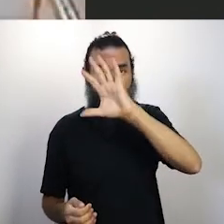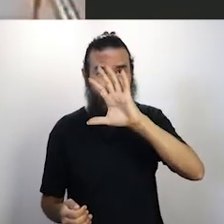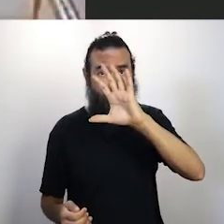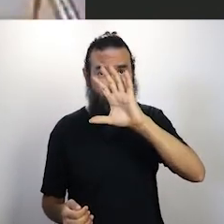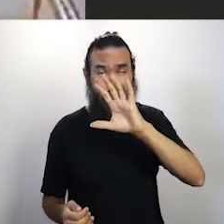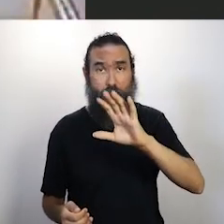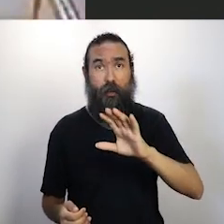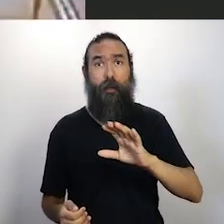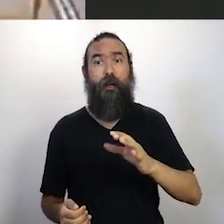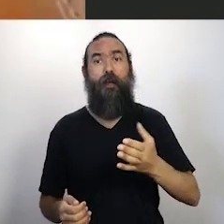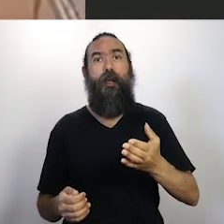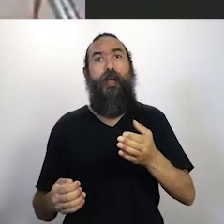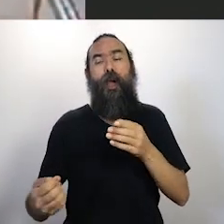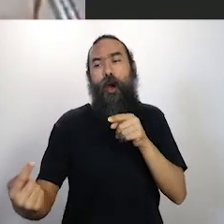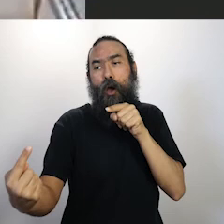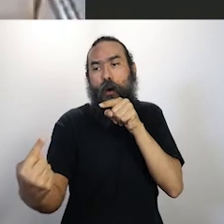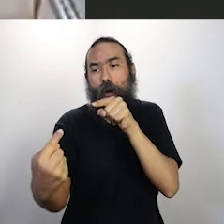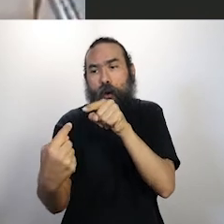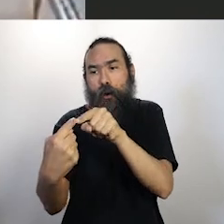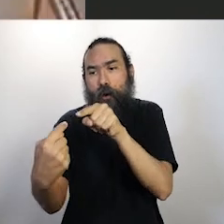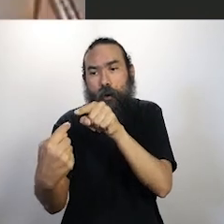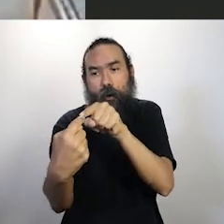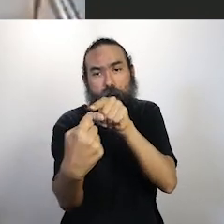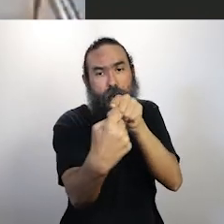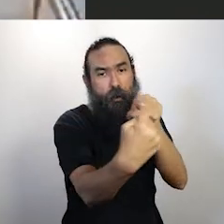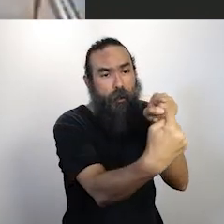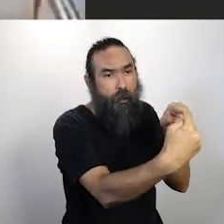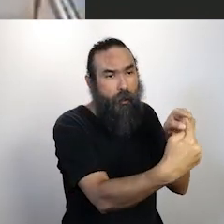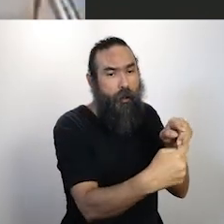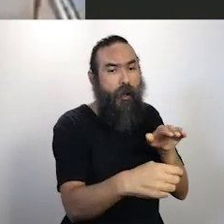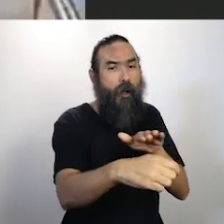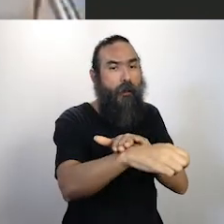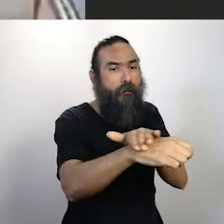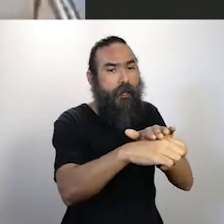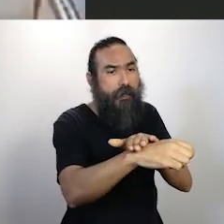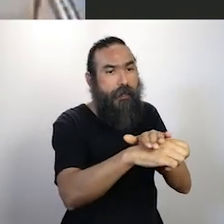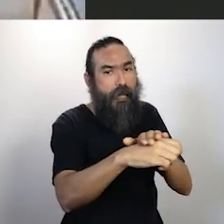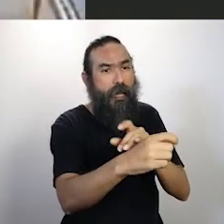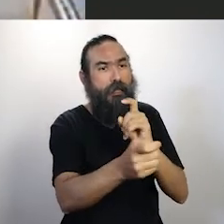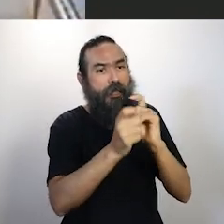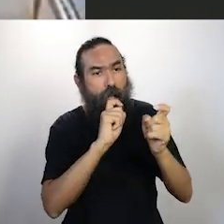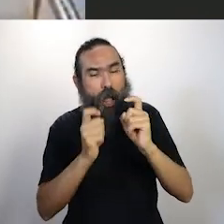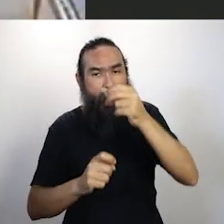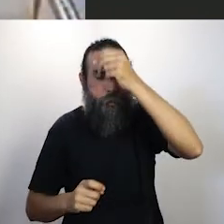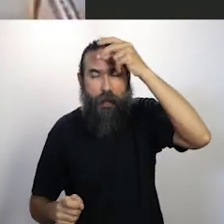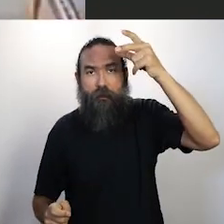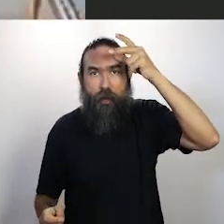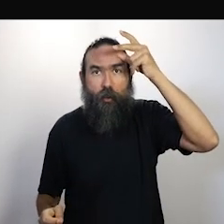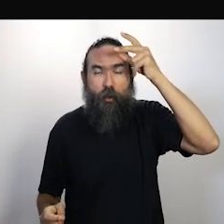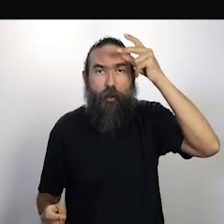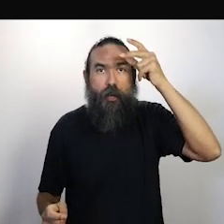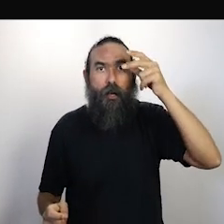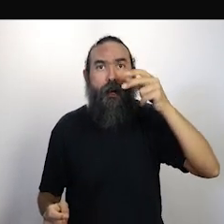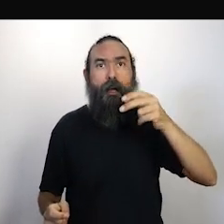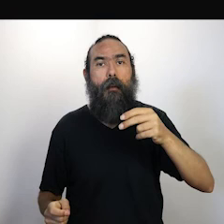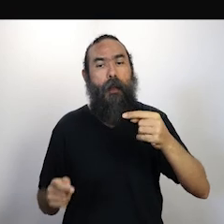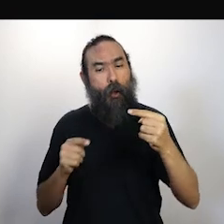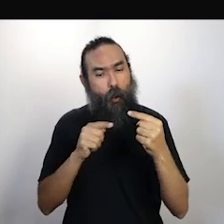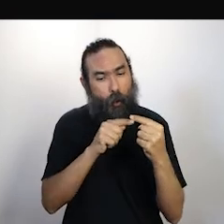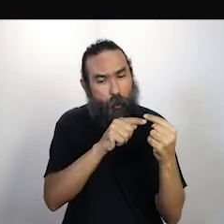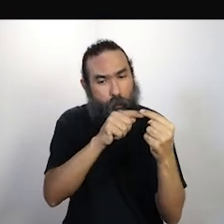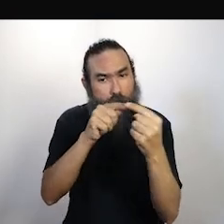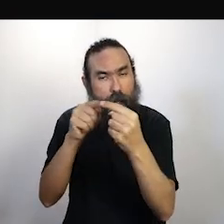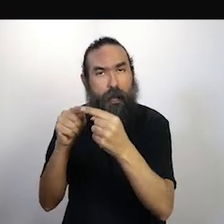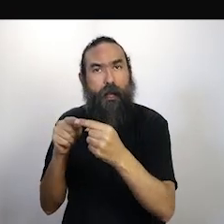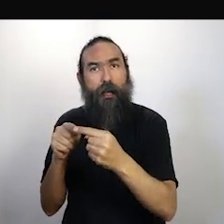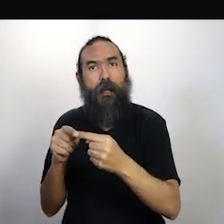mediações no sentido de evitar que haja exclusões tão gritantes né que às vezes um pequeno município que tem